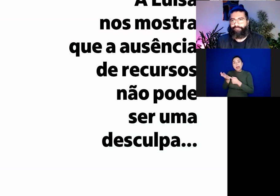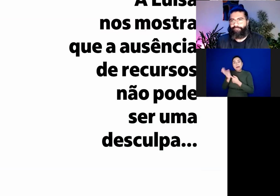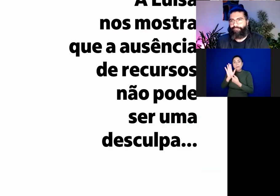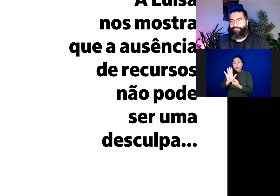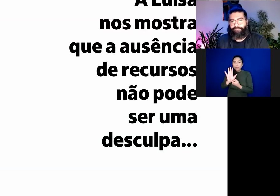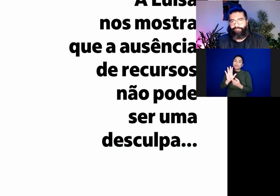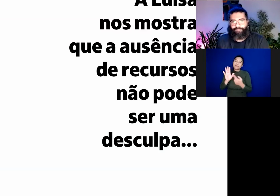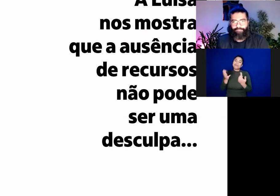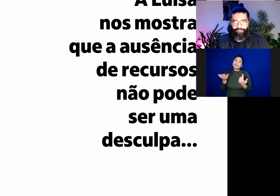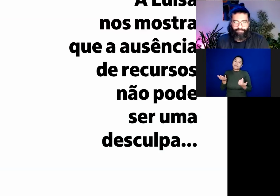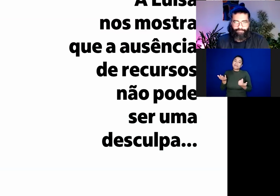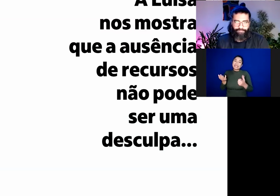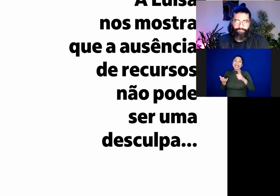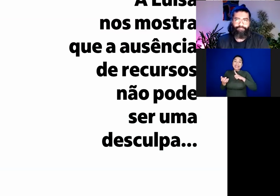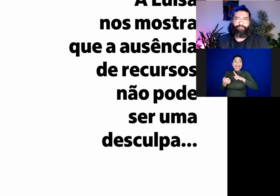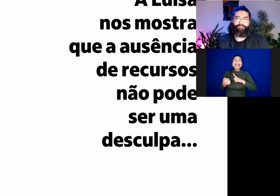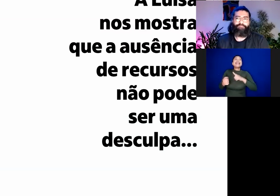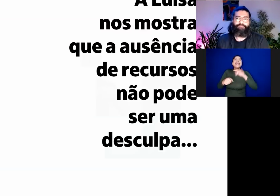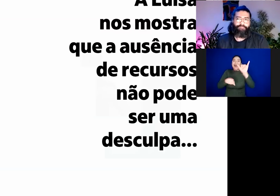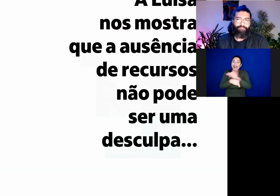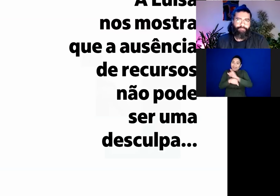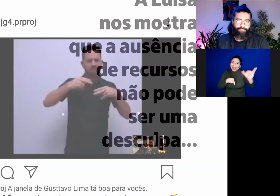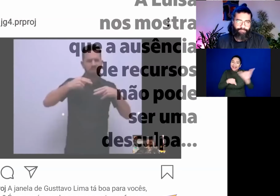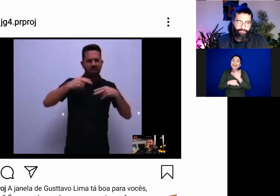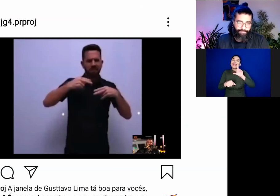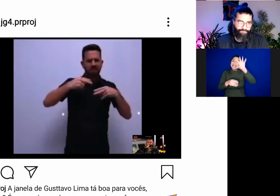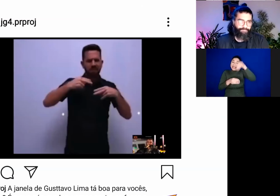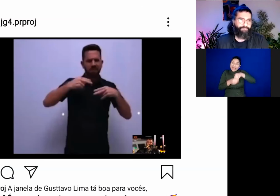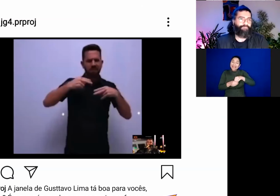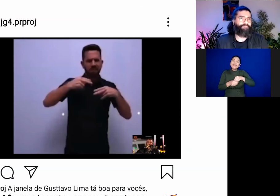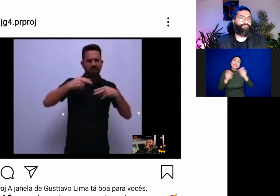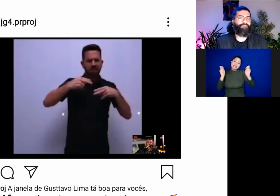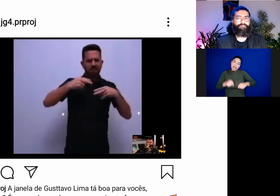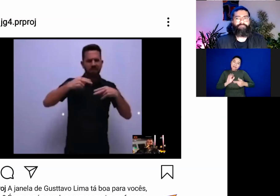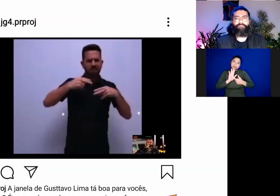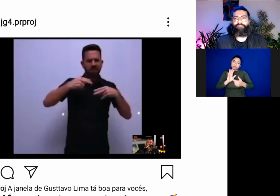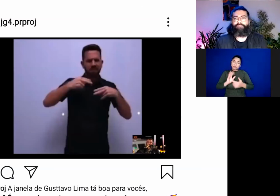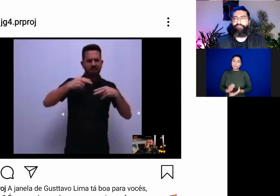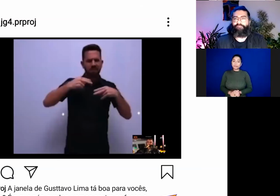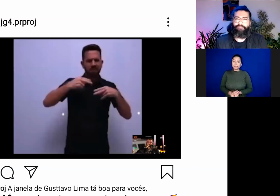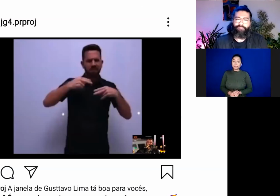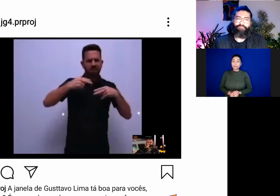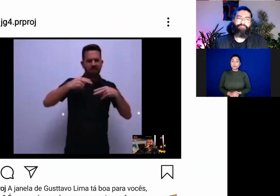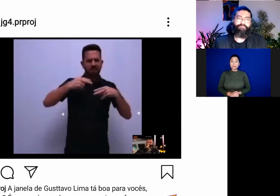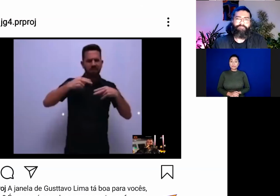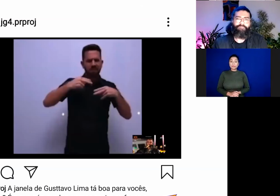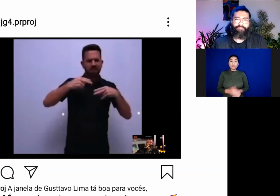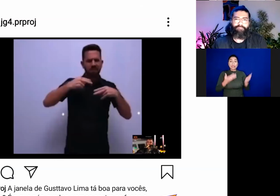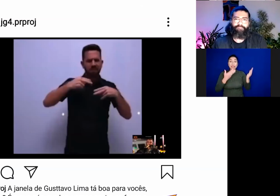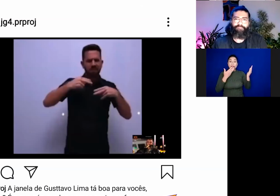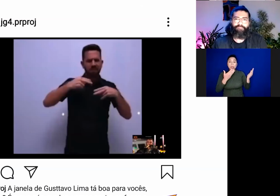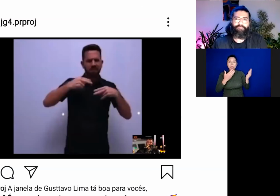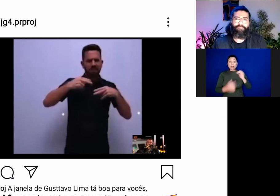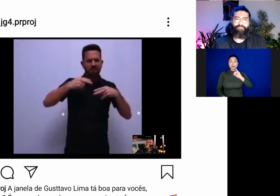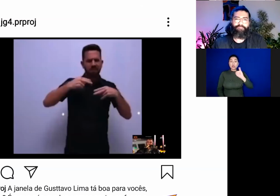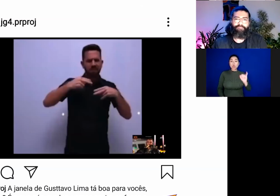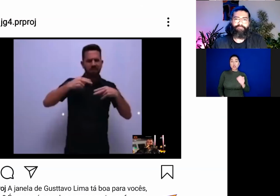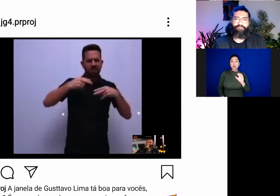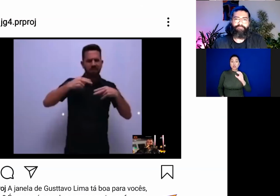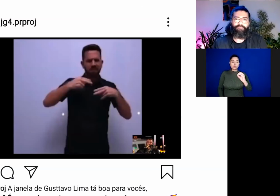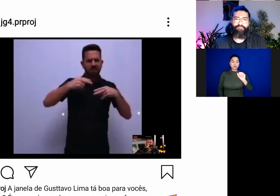ausência da ferramenta para não trazer a acessibilidade para os nossos conteúdos já o João Gabriel ele nos dá uma outra dimensão para